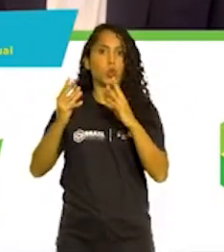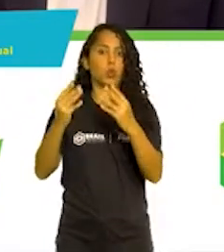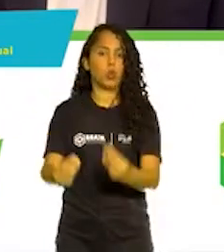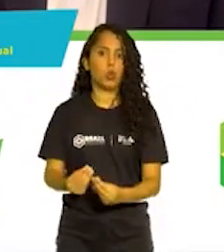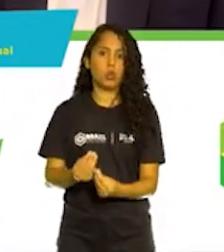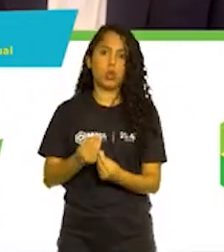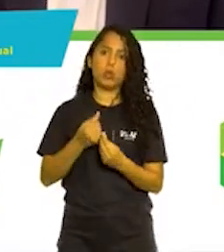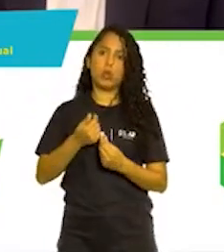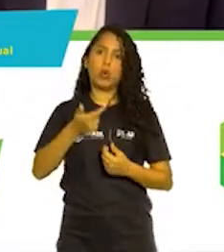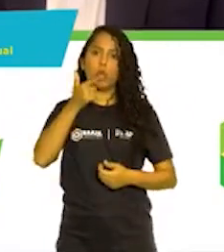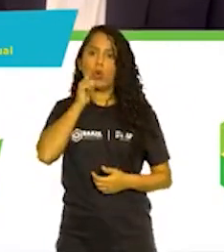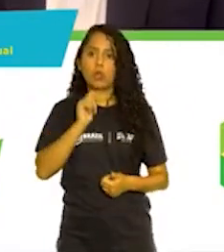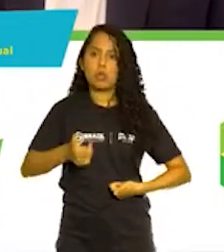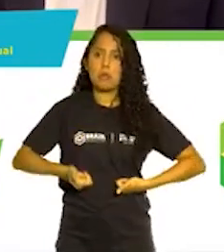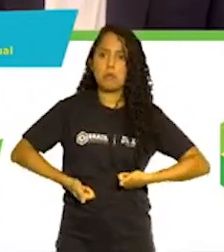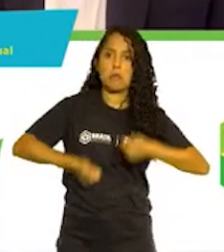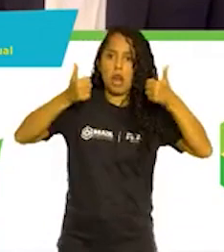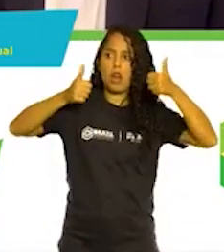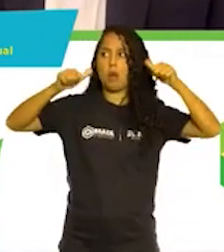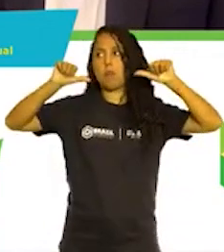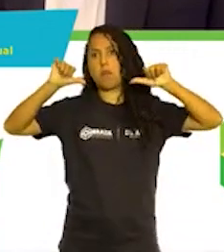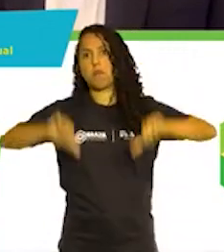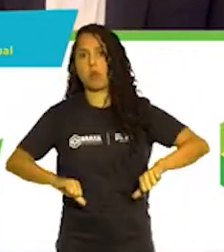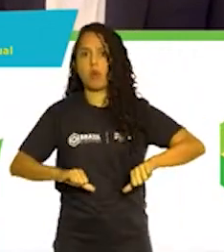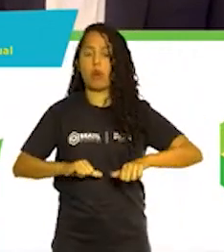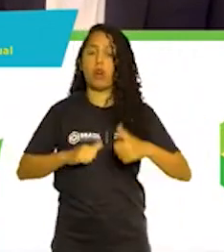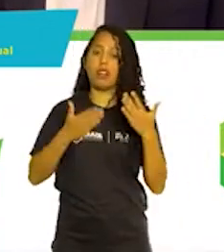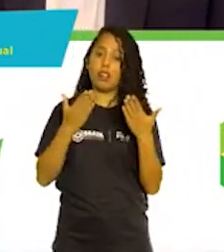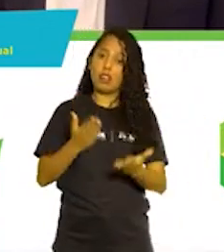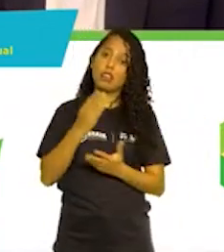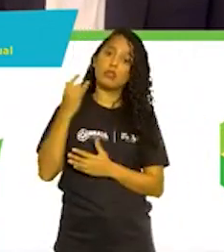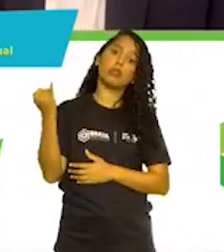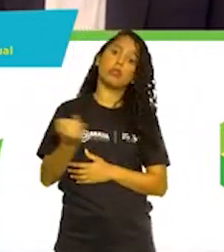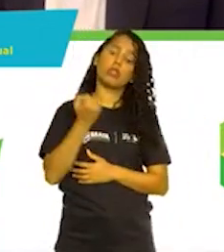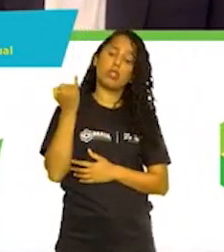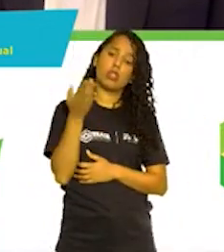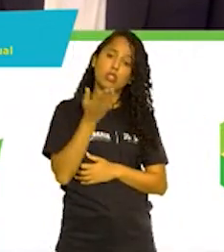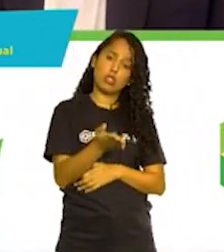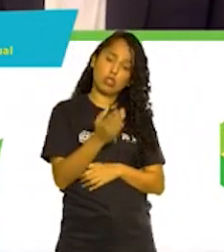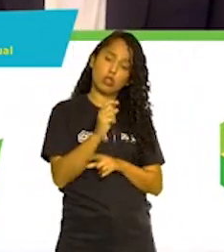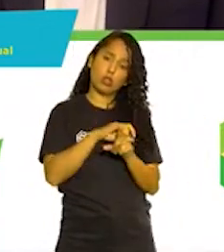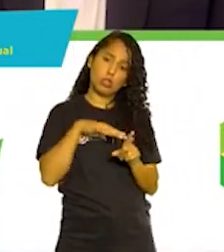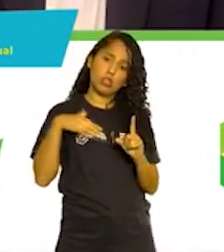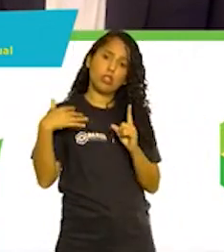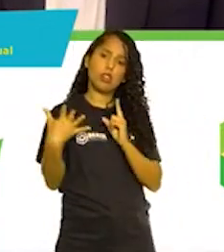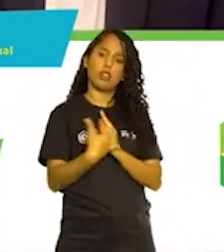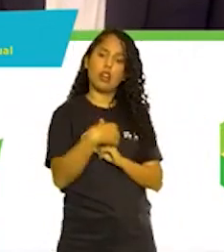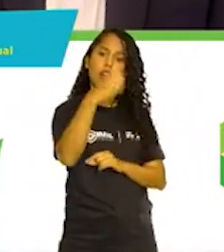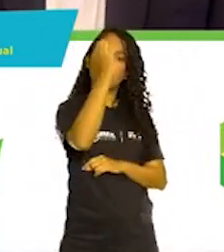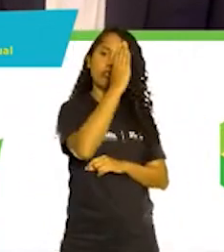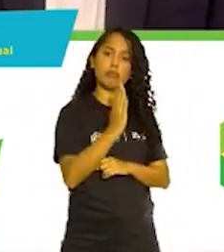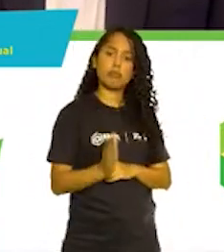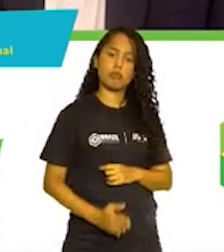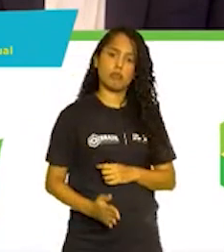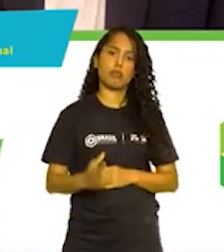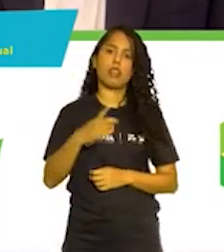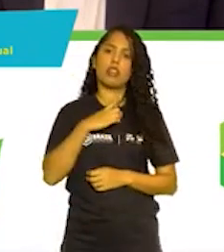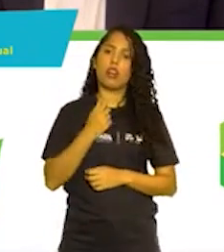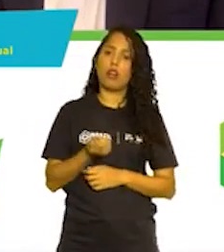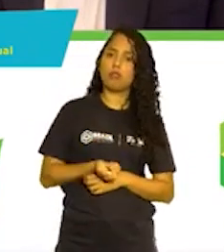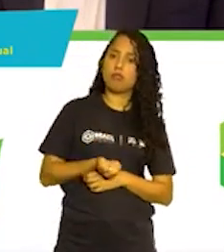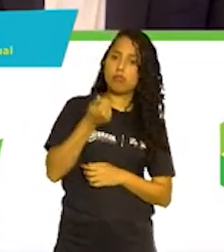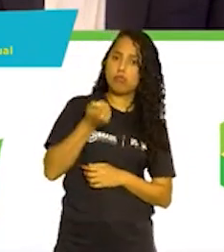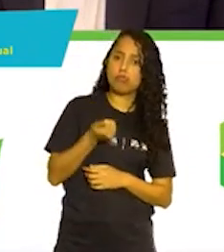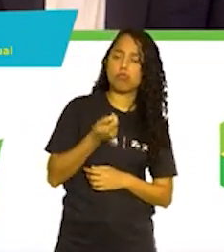melhor ou pior. Acho que esse é um ponto importante da sociedade brasileira, de pouca